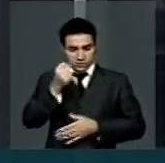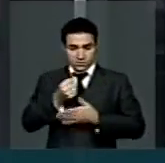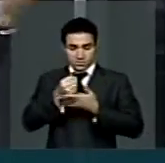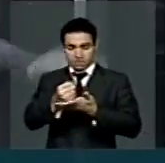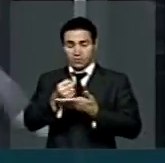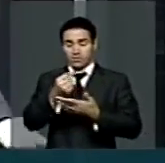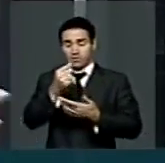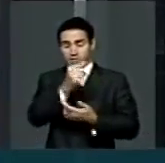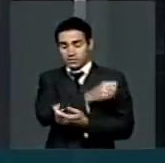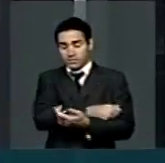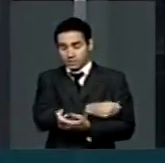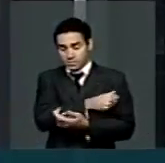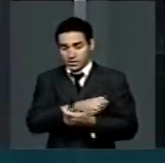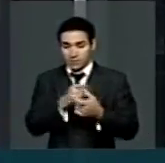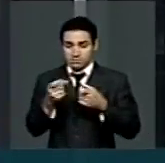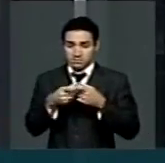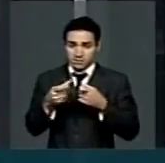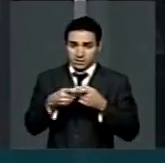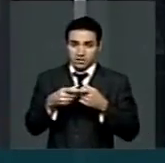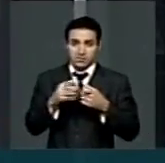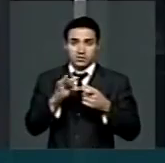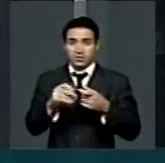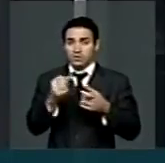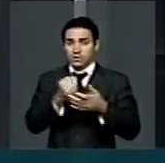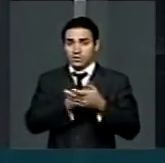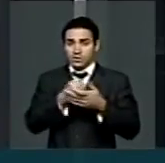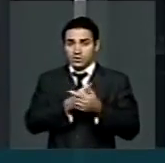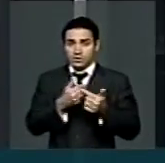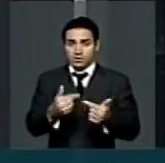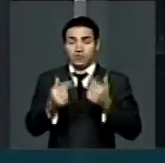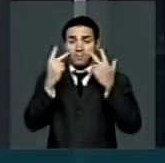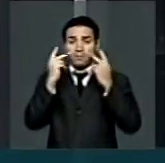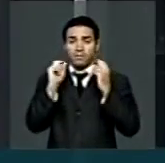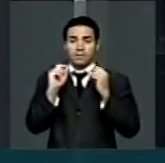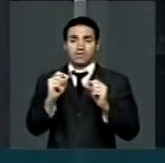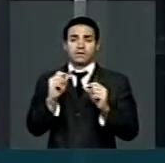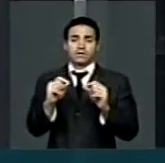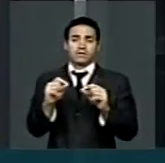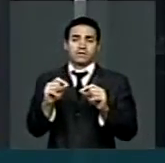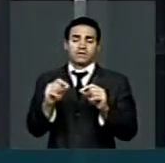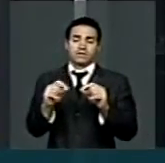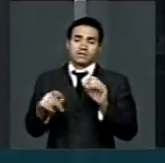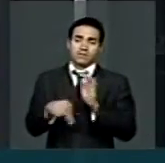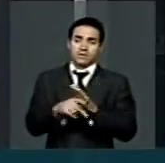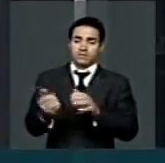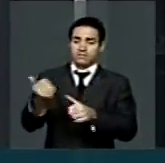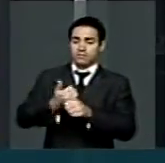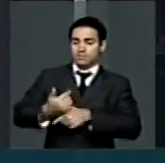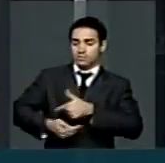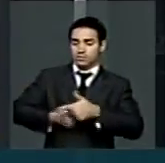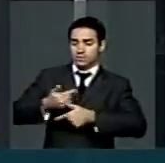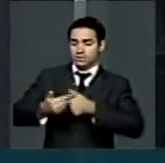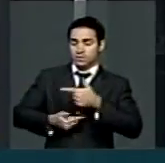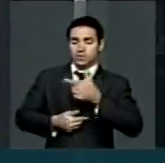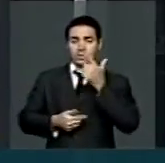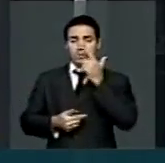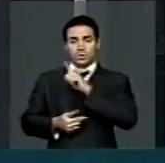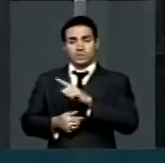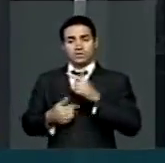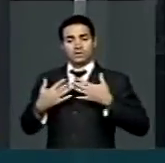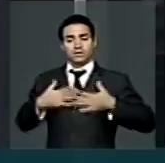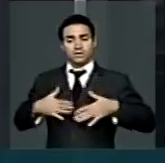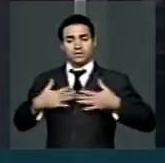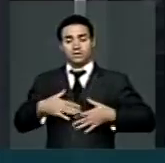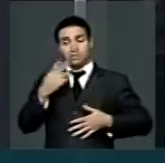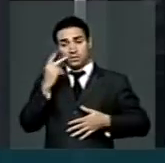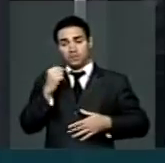dos médicos, dos odontólogos, todos lutando para que tenham carreira tipo de Estado, para que possam ter tranquilidade para